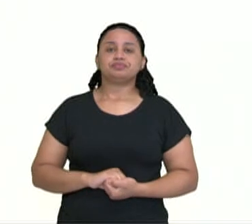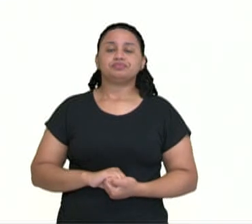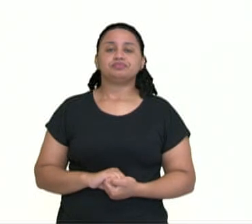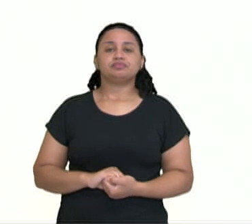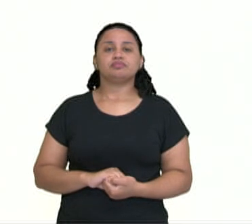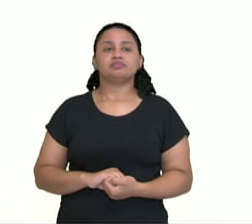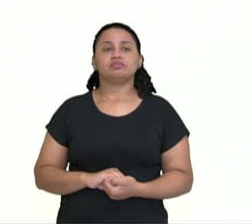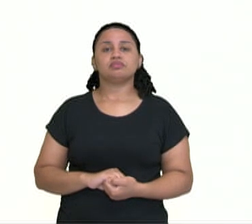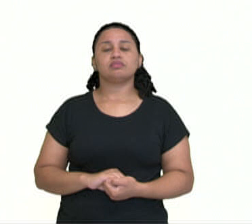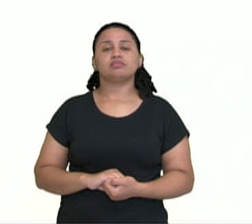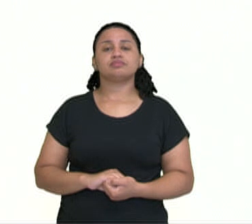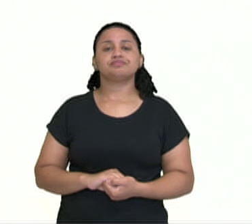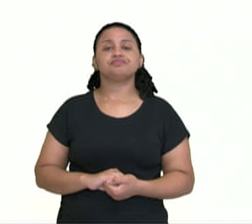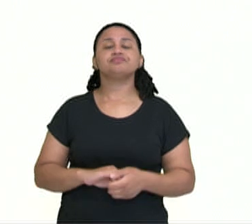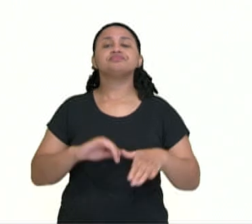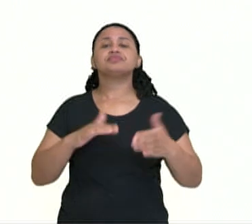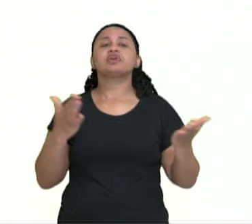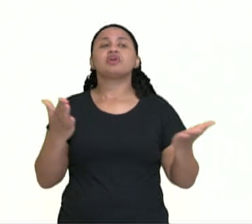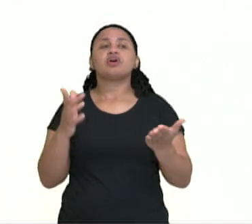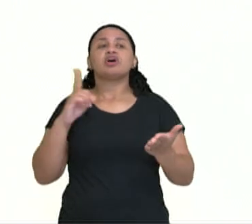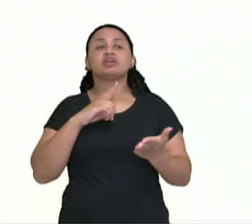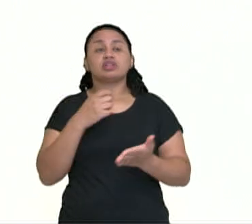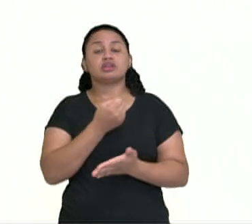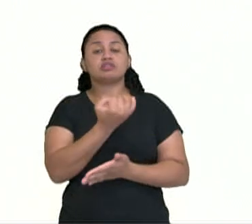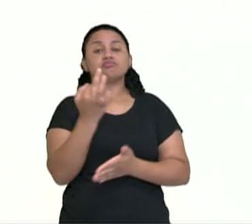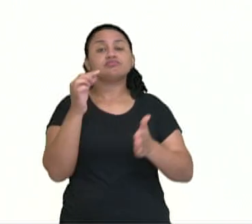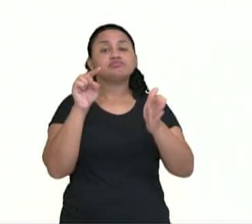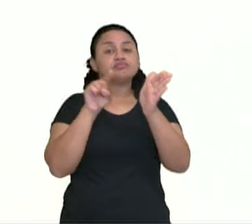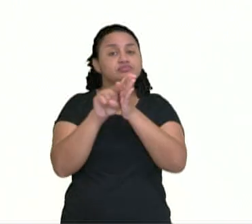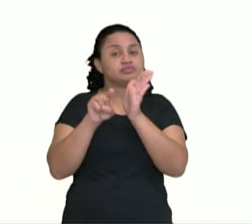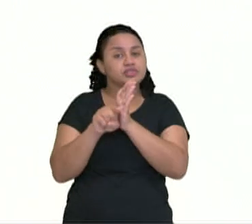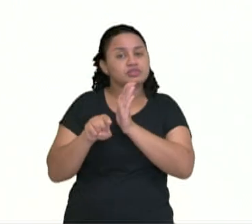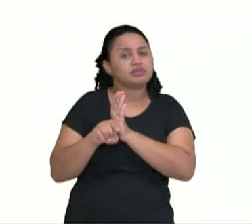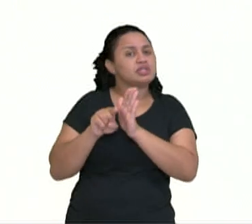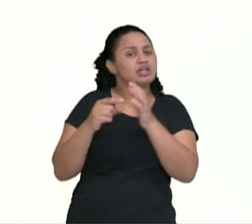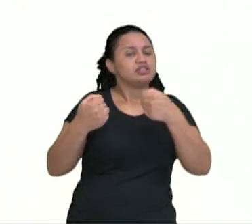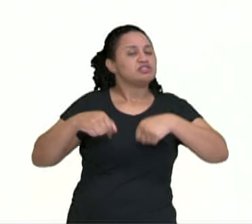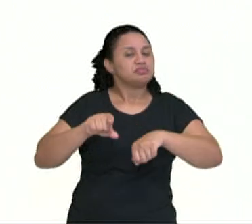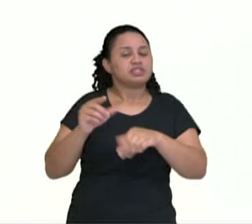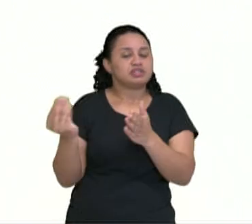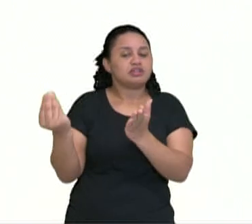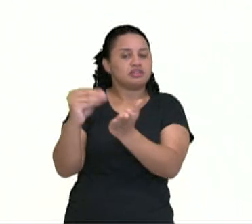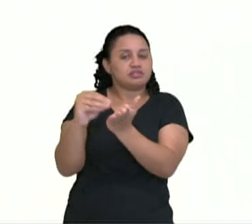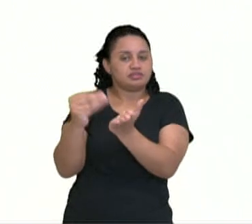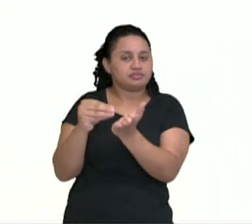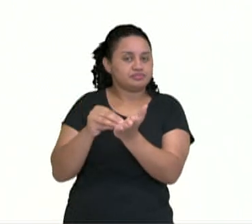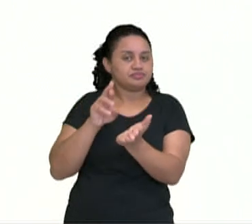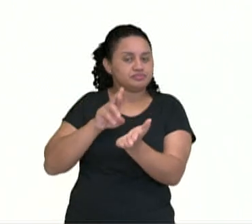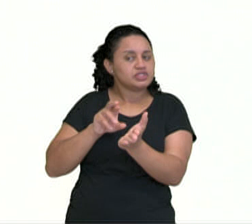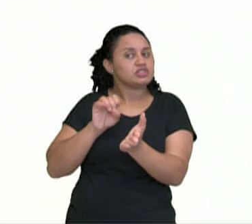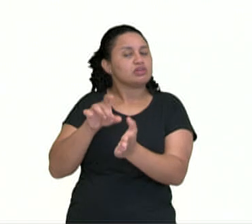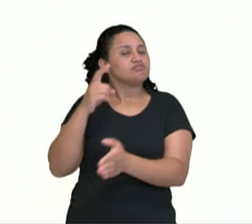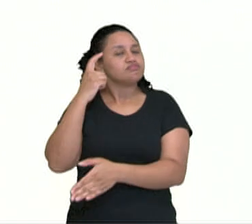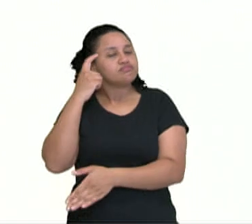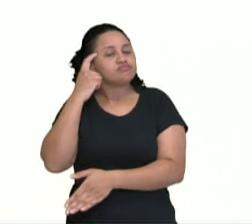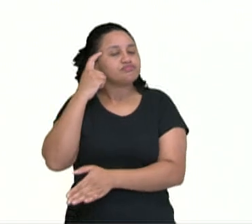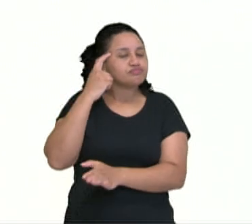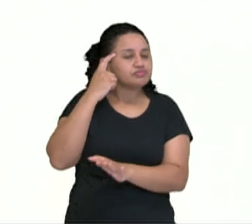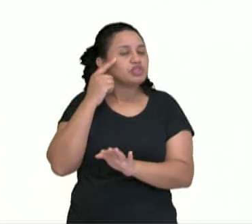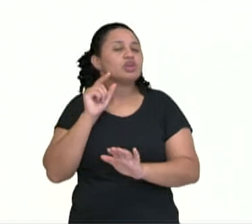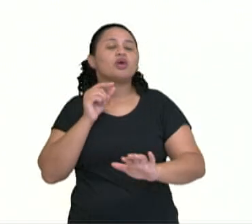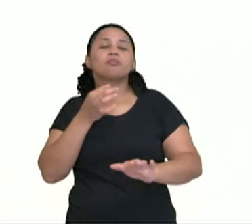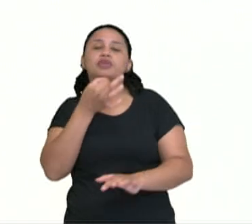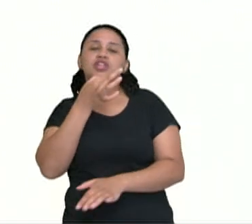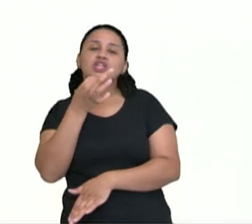Nós vamos discutir algumas perguntinhas aqui, você não precisa responder no seu caderno, você só vai pensar aí o que você